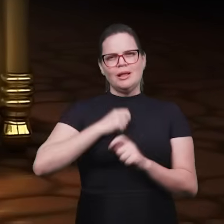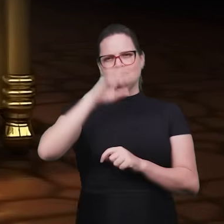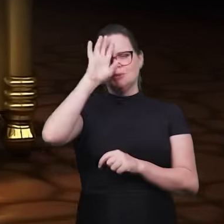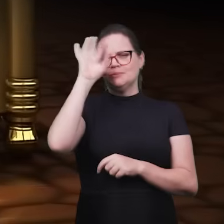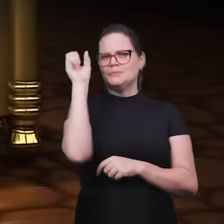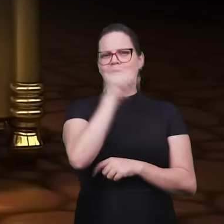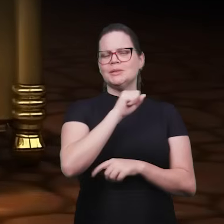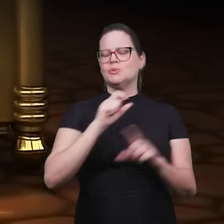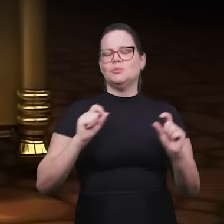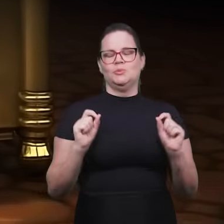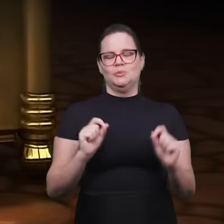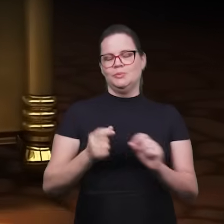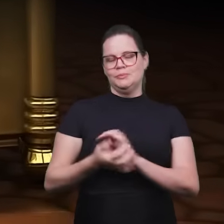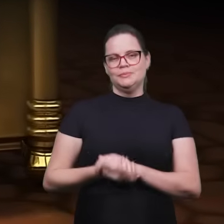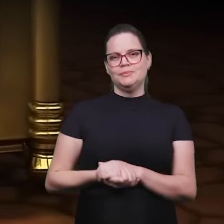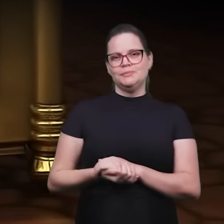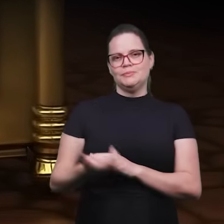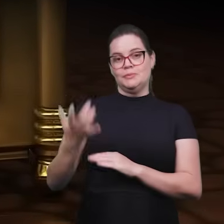o Senhor